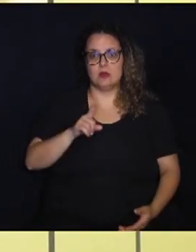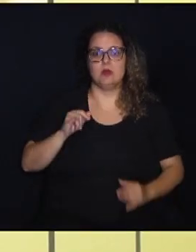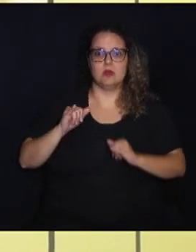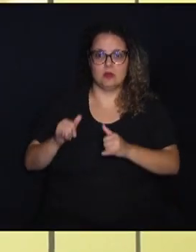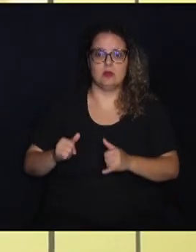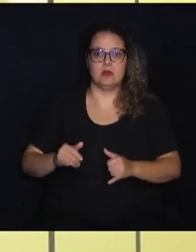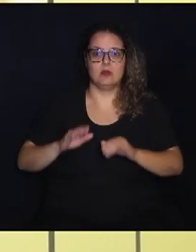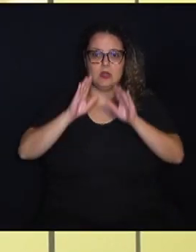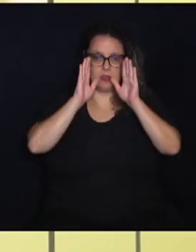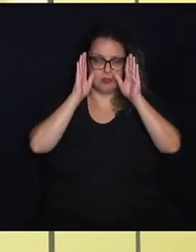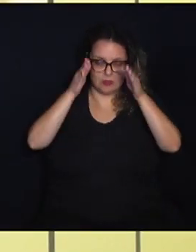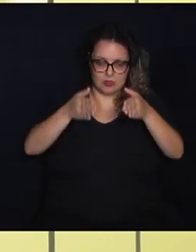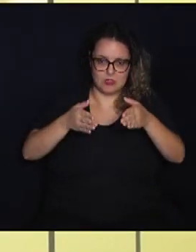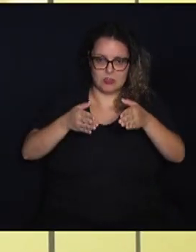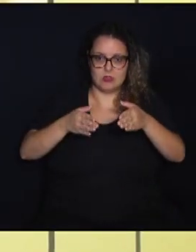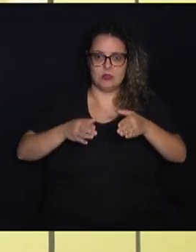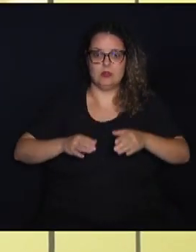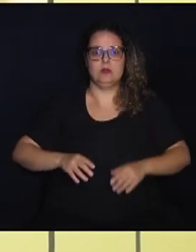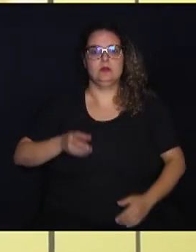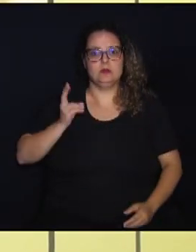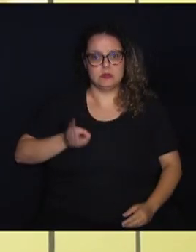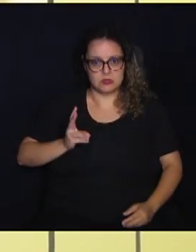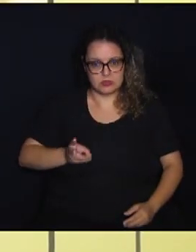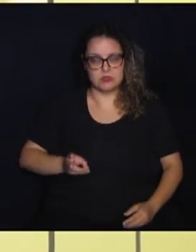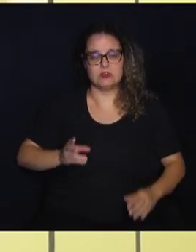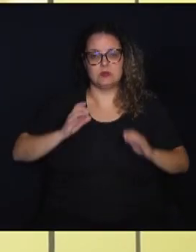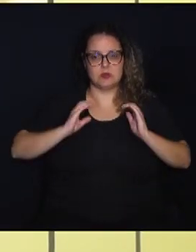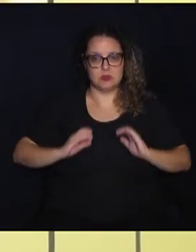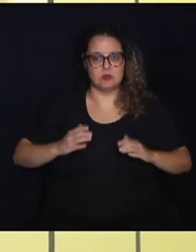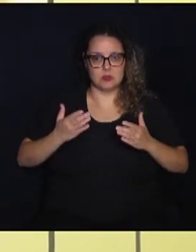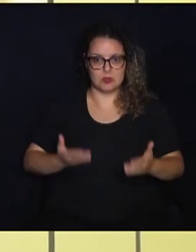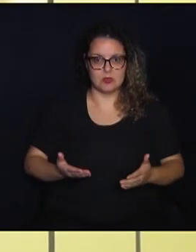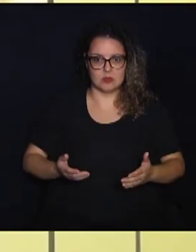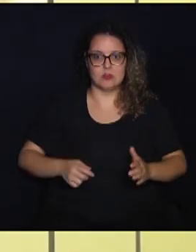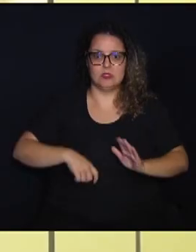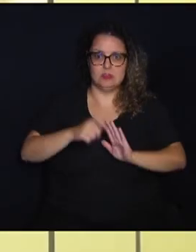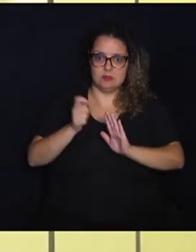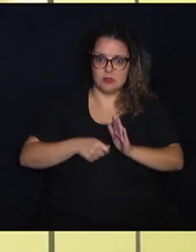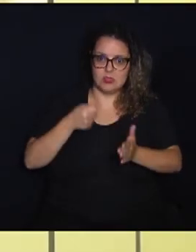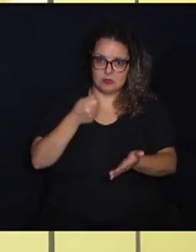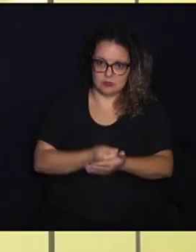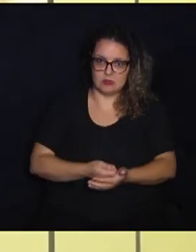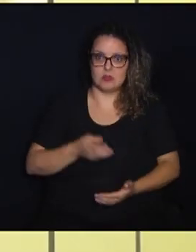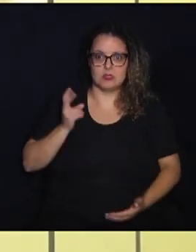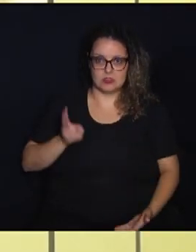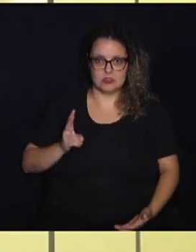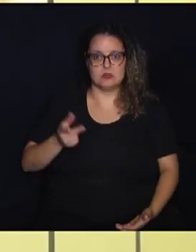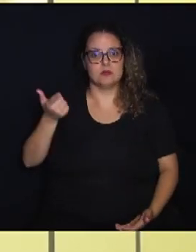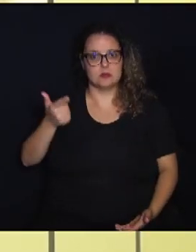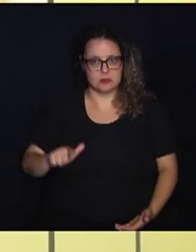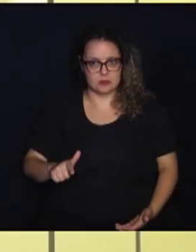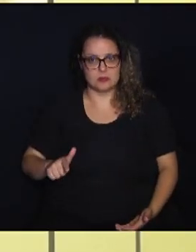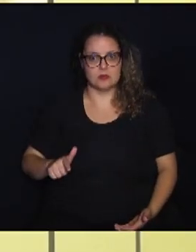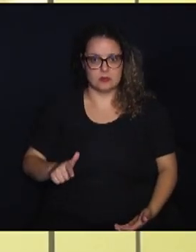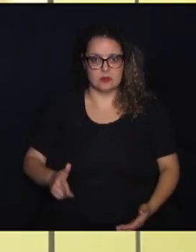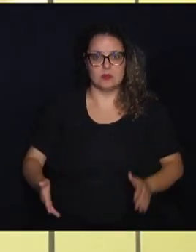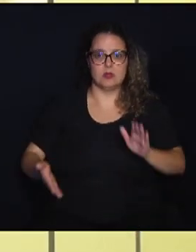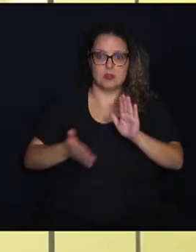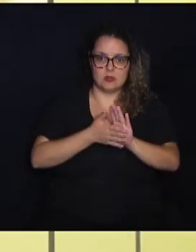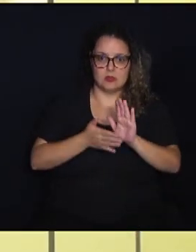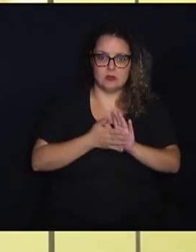ter foco, disciplina e execução. Ela executar de forma constante aquilo que ela se propôs